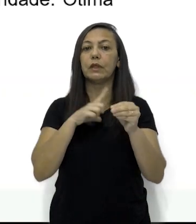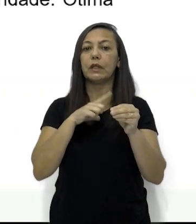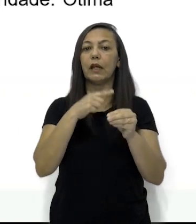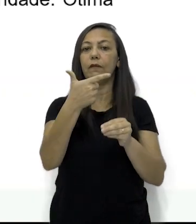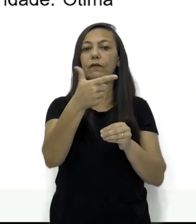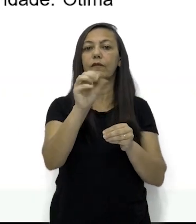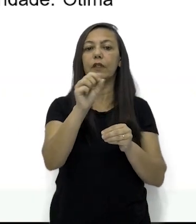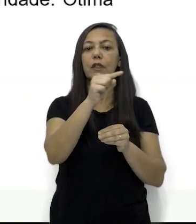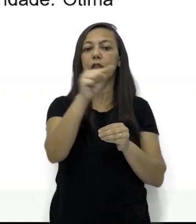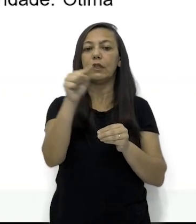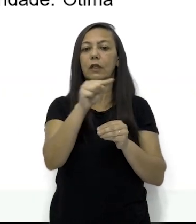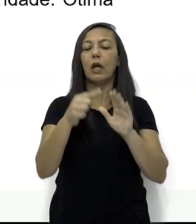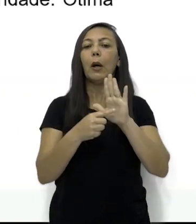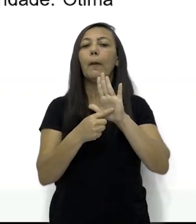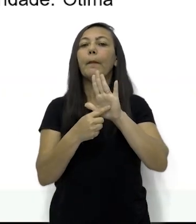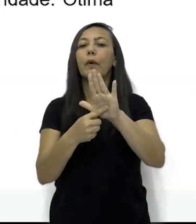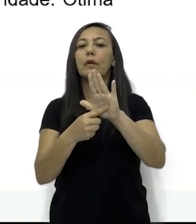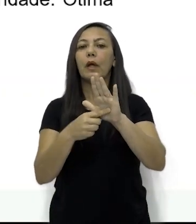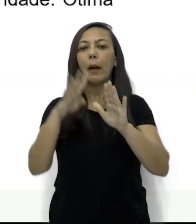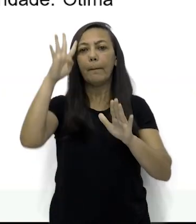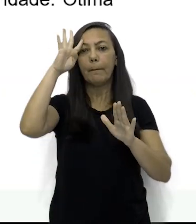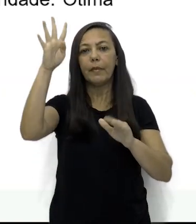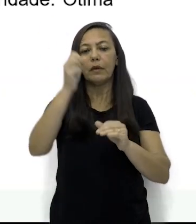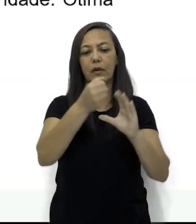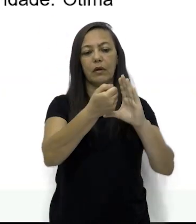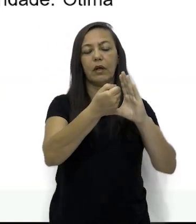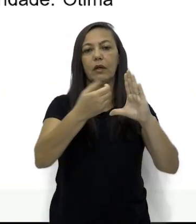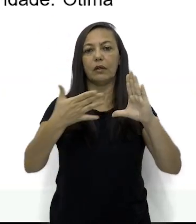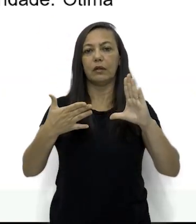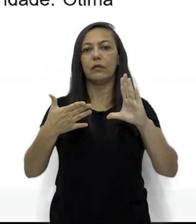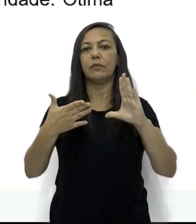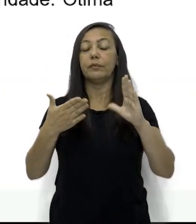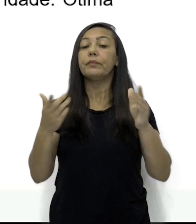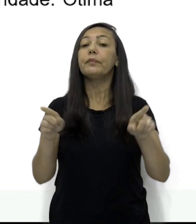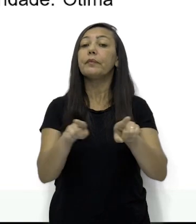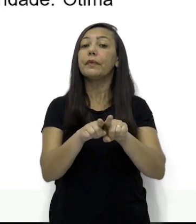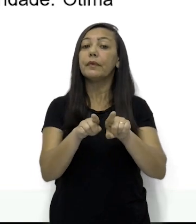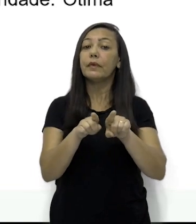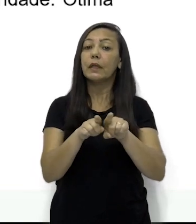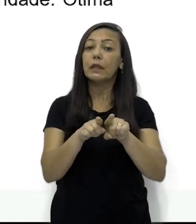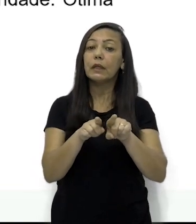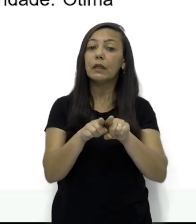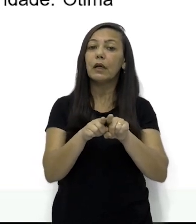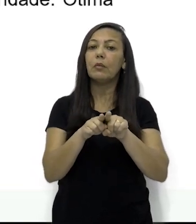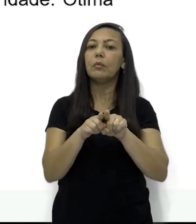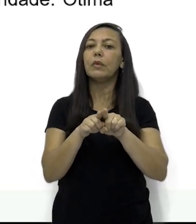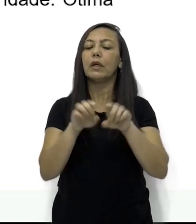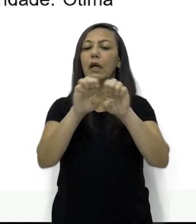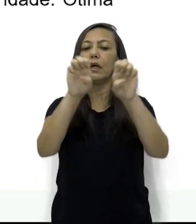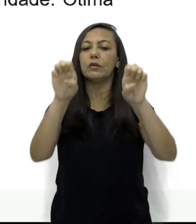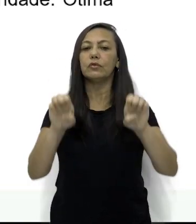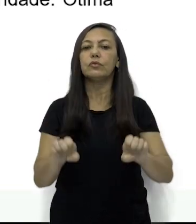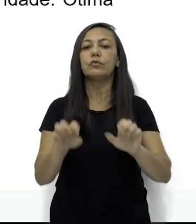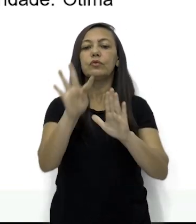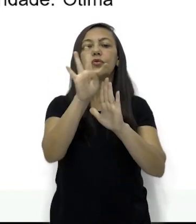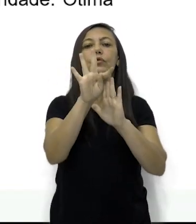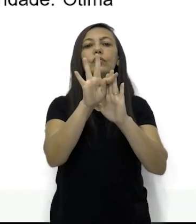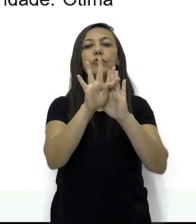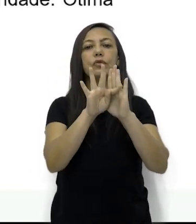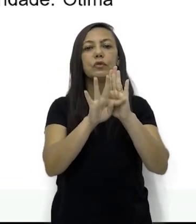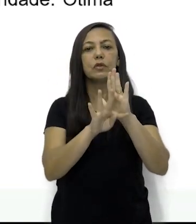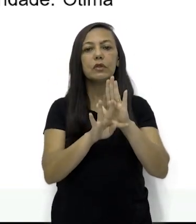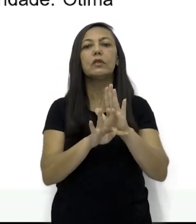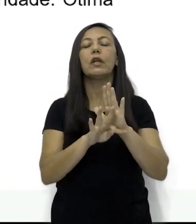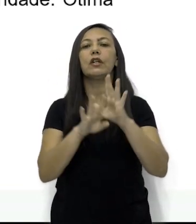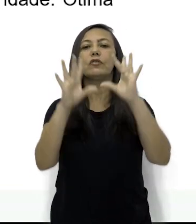linhas apresentando as principais características. Vocês vão considerar, a estrutura de um texto